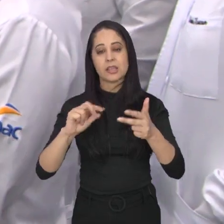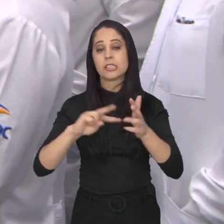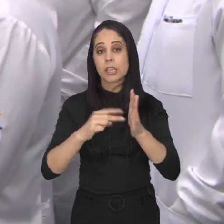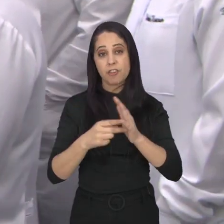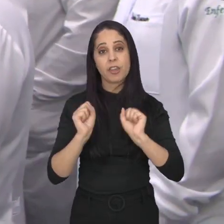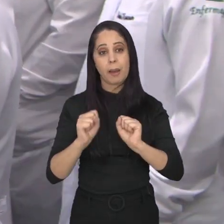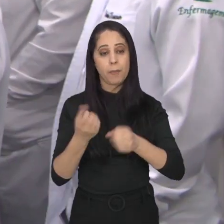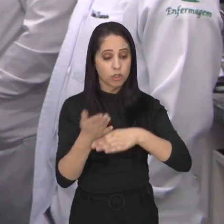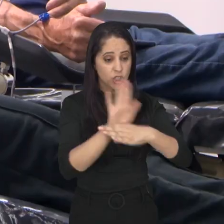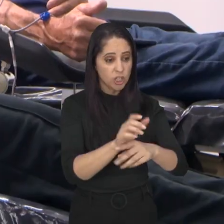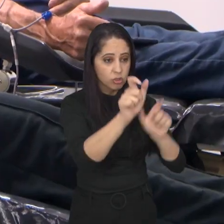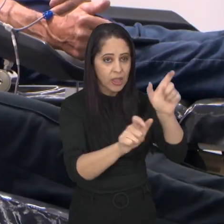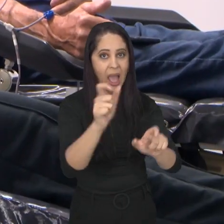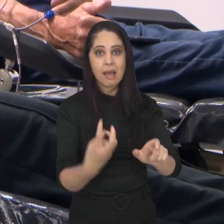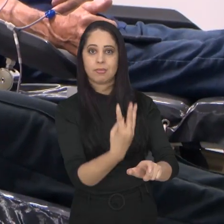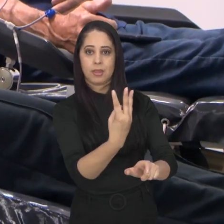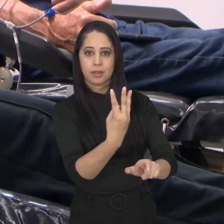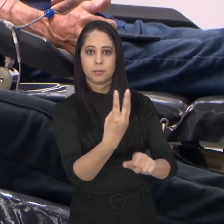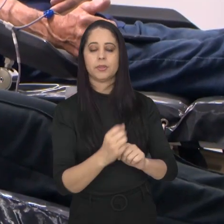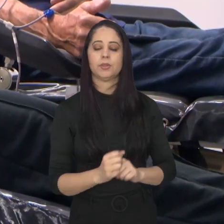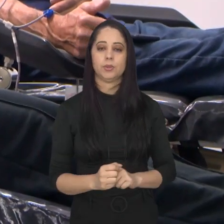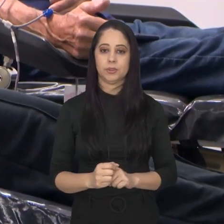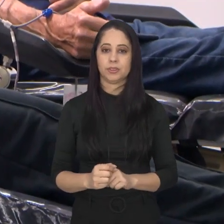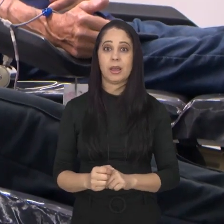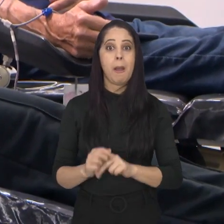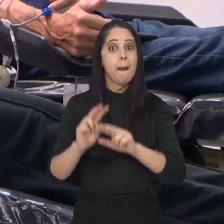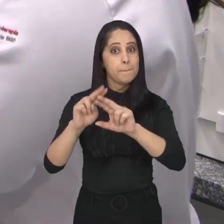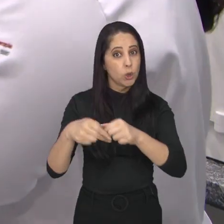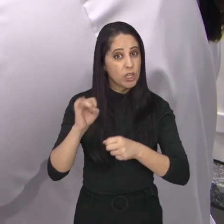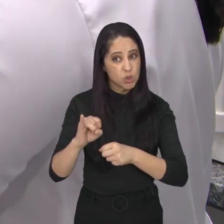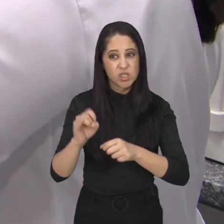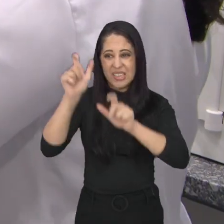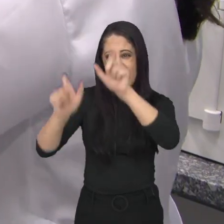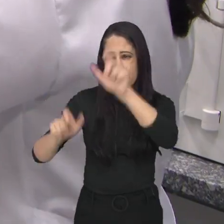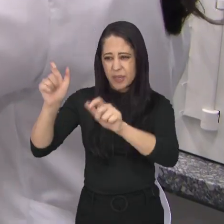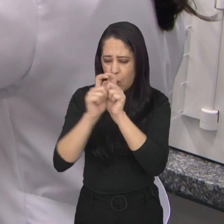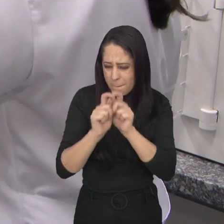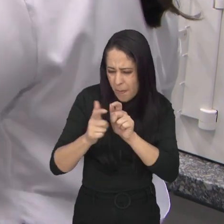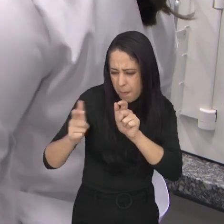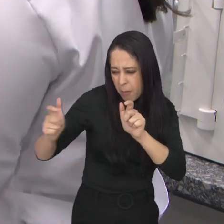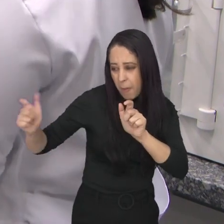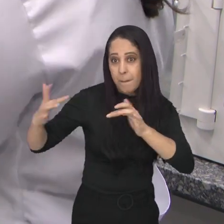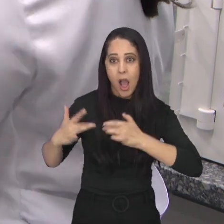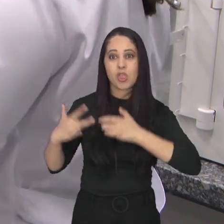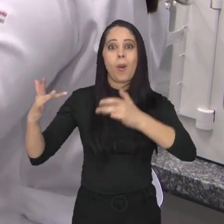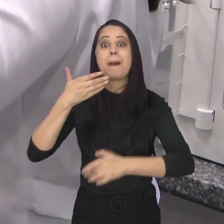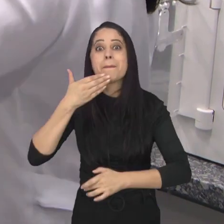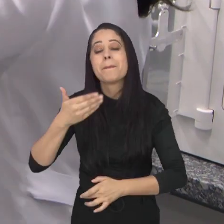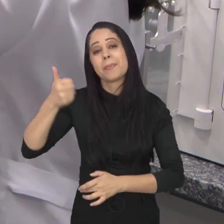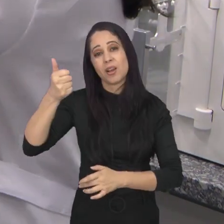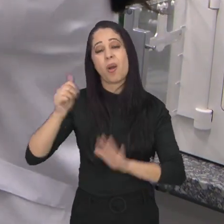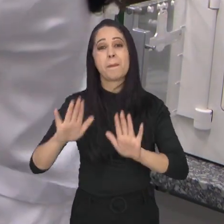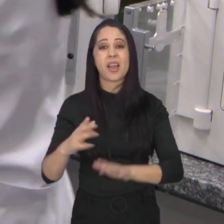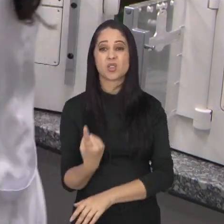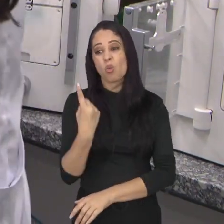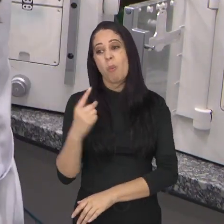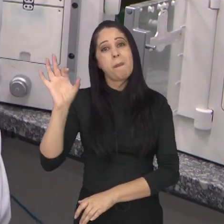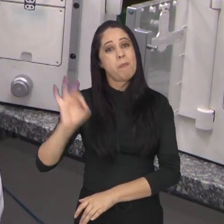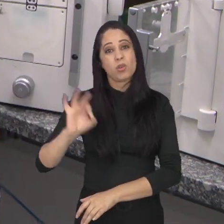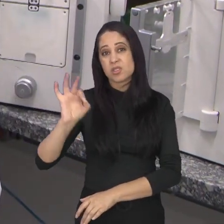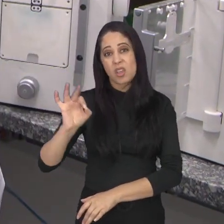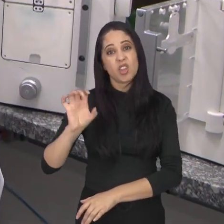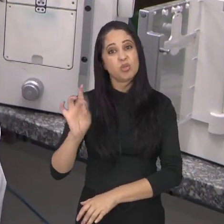doadores que passam todos os meses aqui pelo Serviço de Hemoterapia de São José. Mas depois de coletado, o sangue ainda passa por um